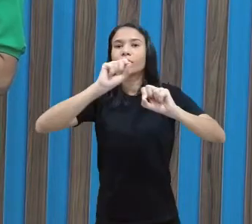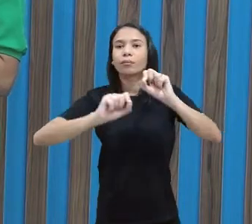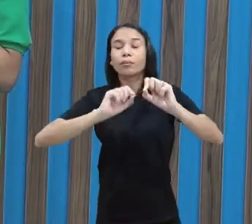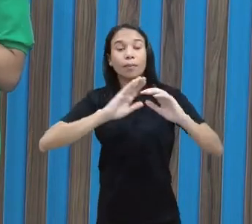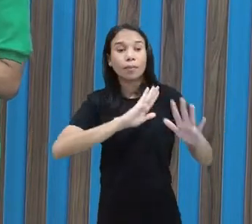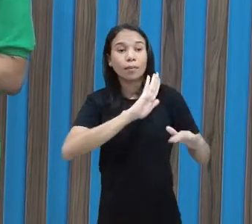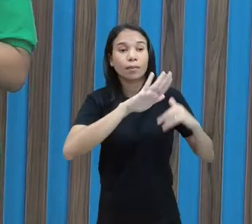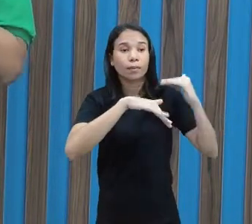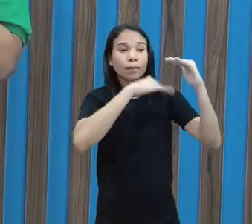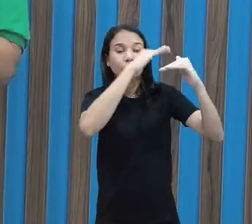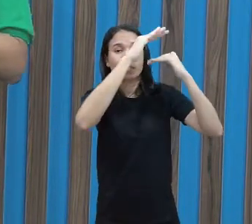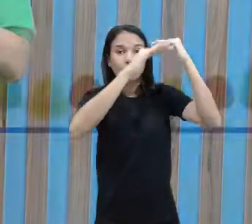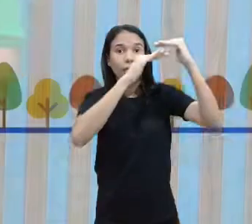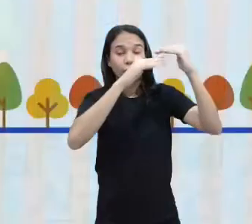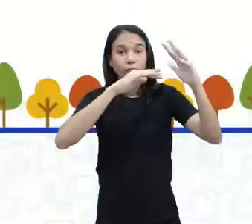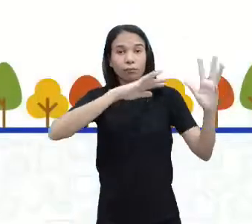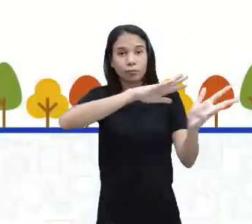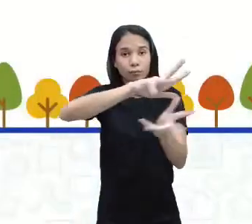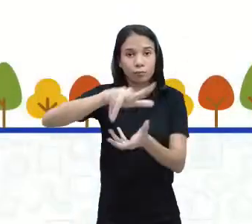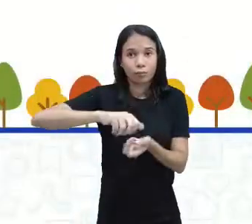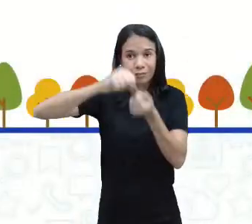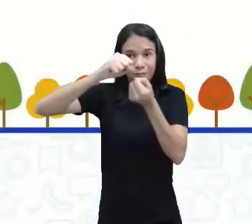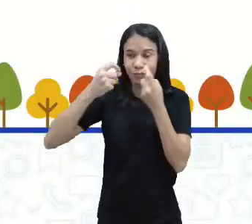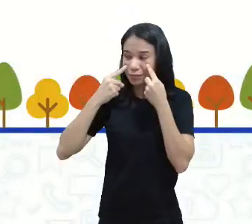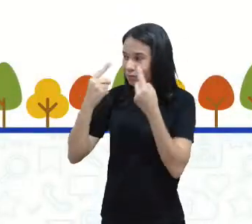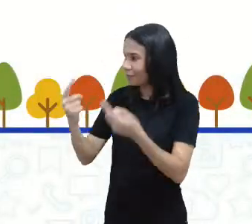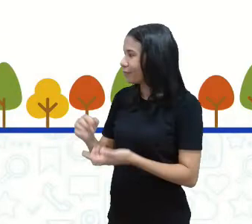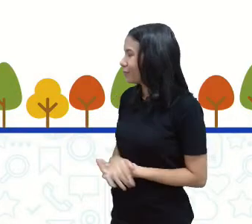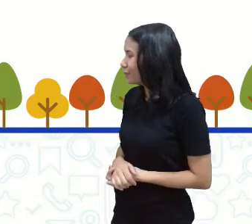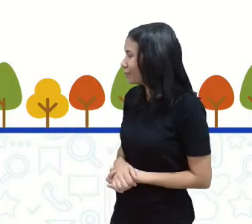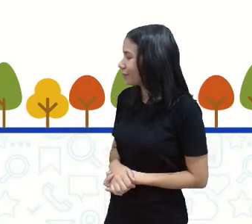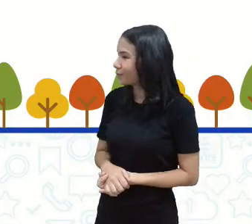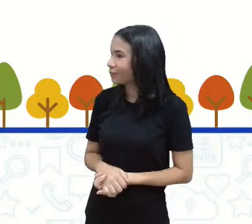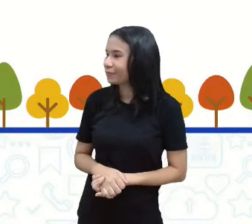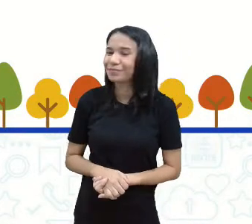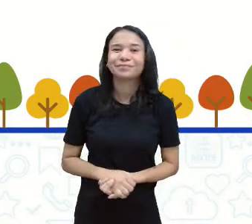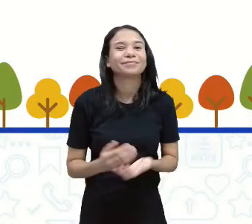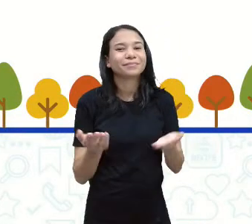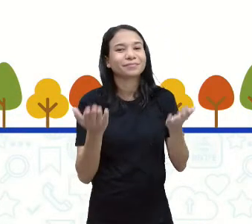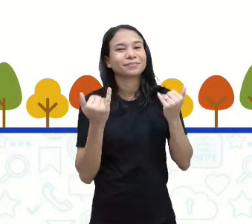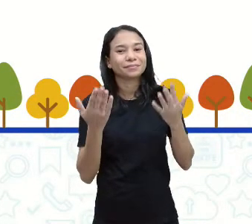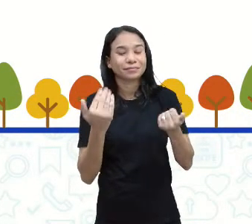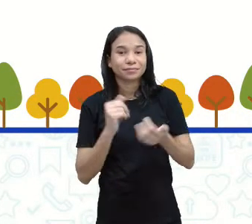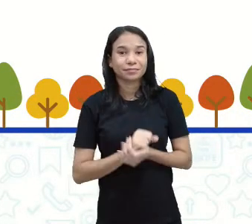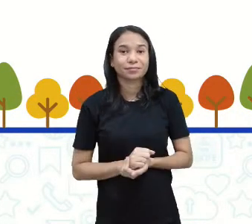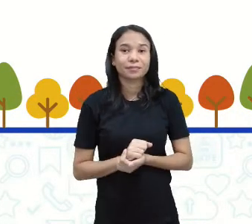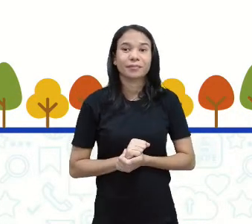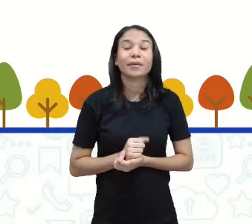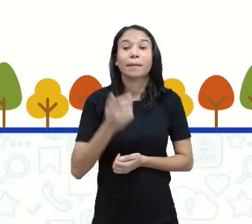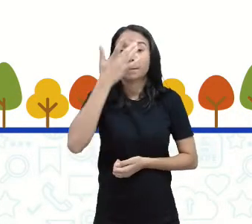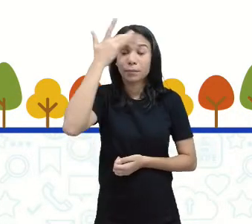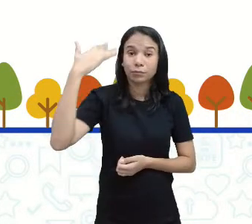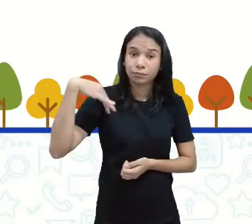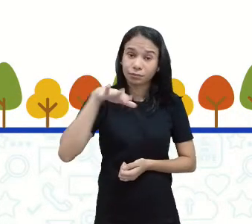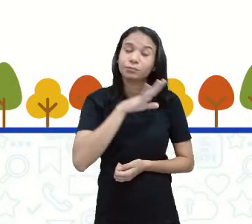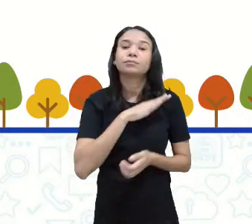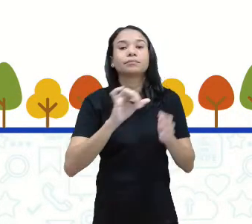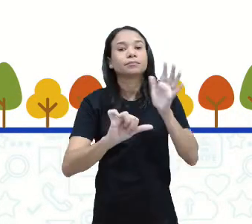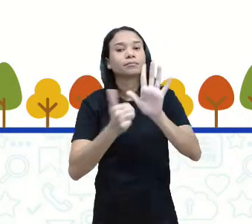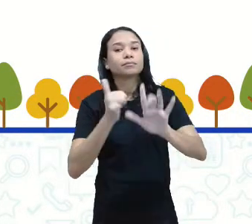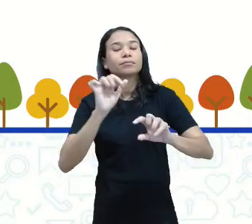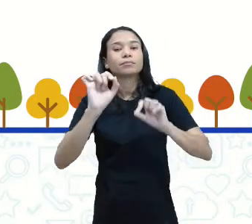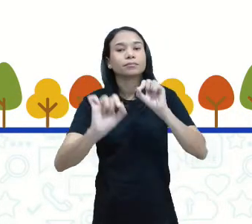desenvolvimento sustentável. Vamos lá, Van. Vamos lá. Bom, gente, primeiramente,